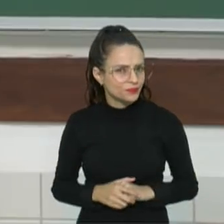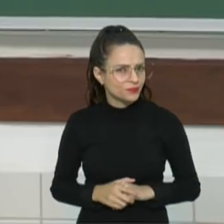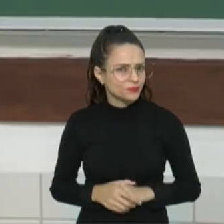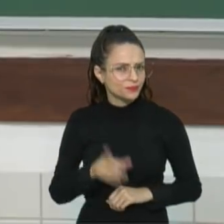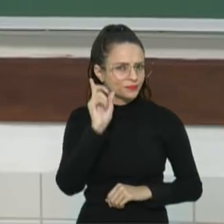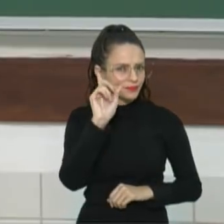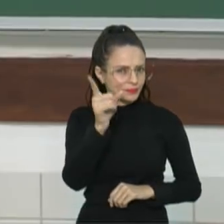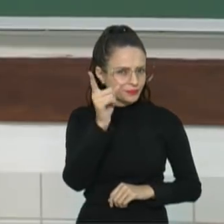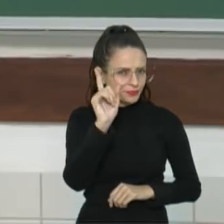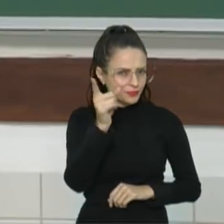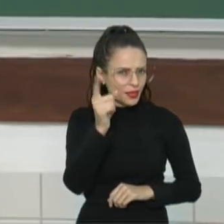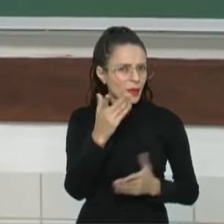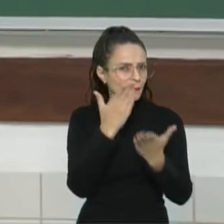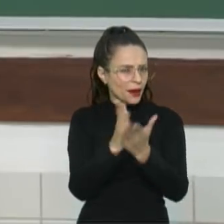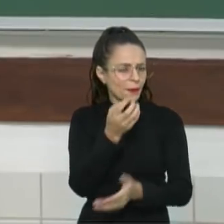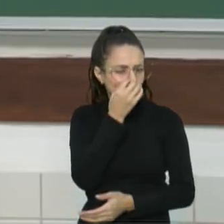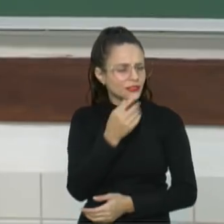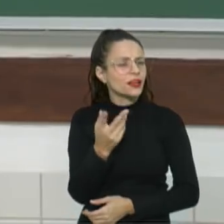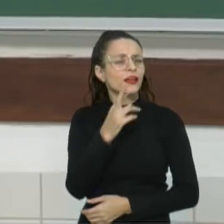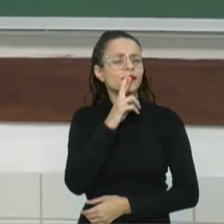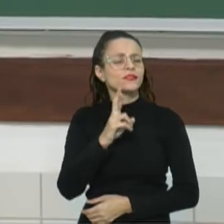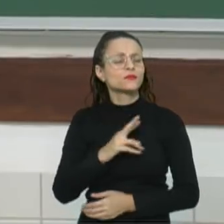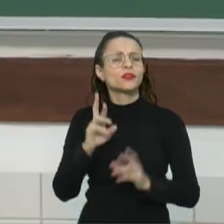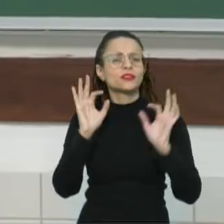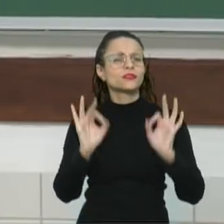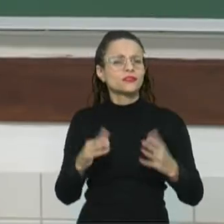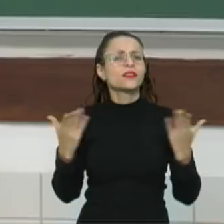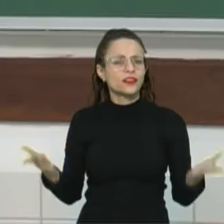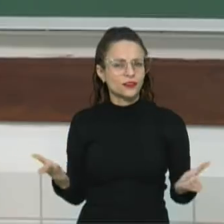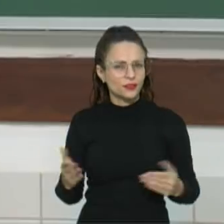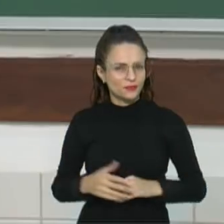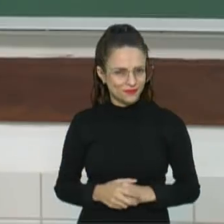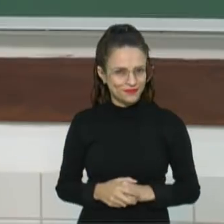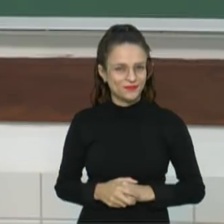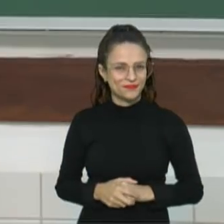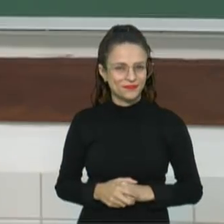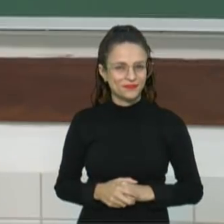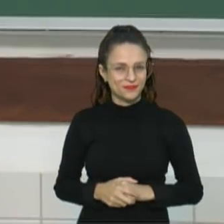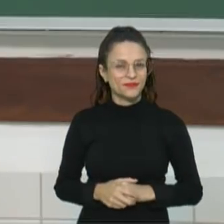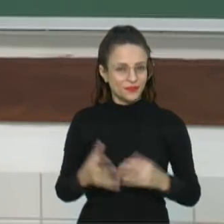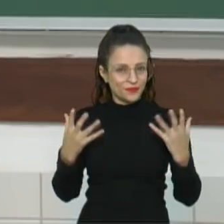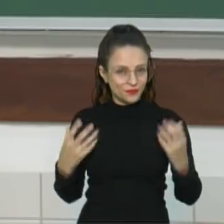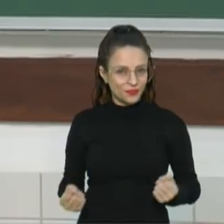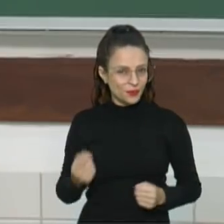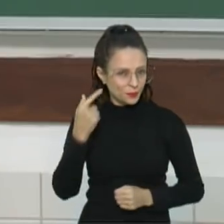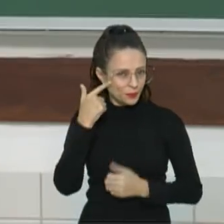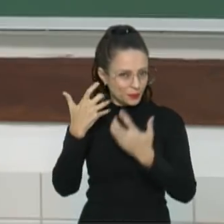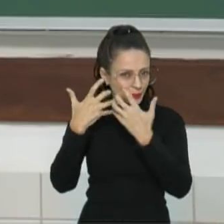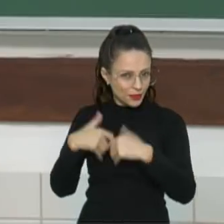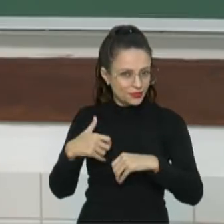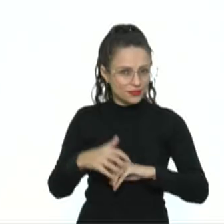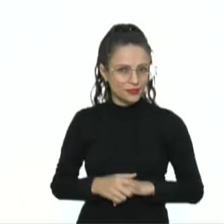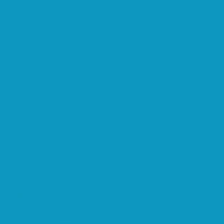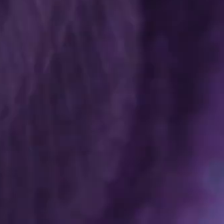Pode parar a palhaçada aí que eu quero a resposta correta dessa vez. Vamos lá? Vamos pensar um